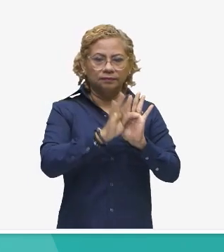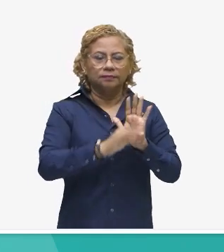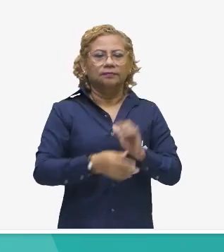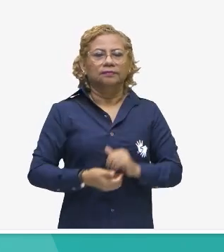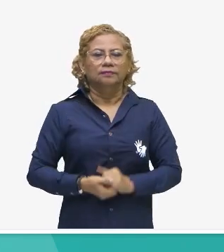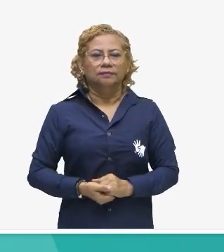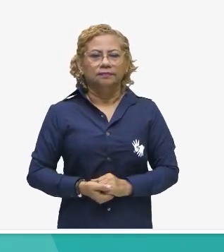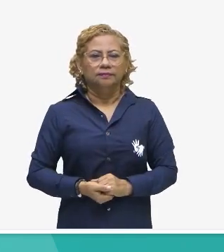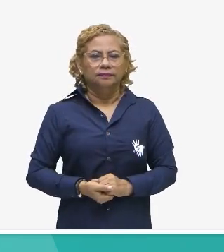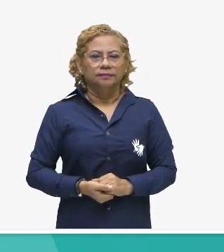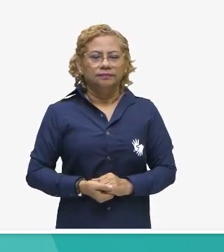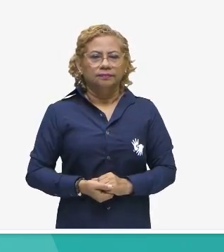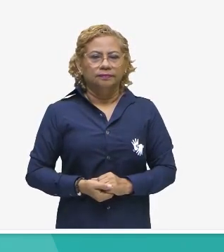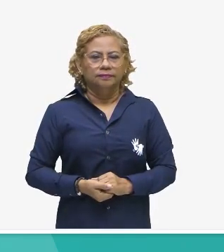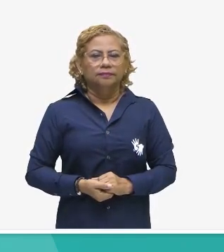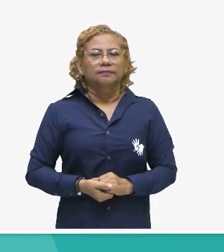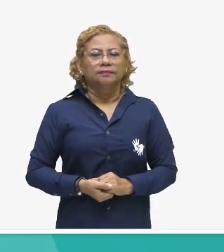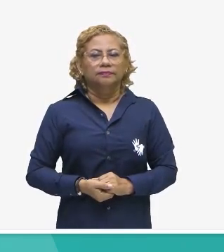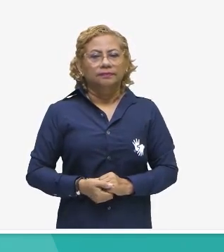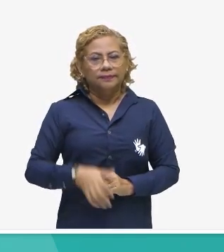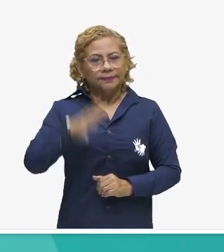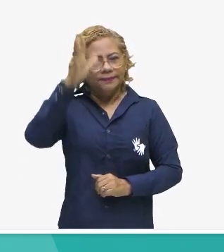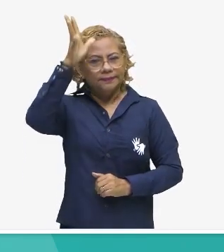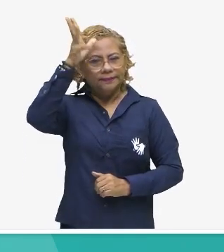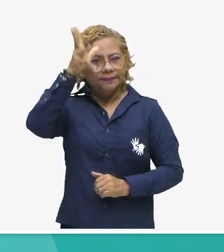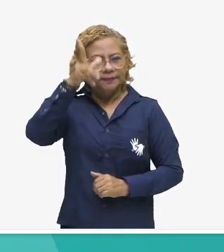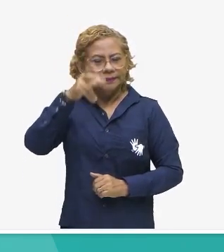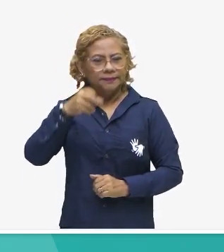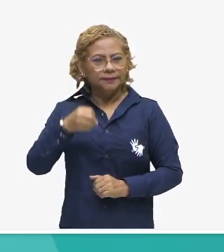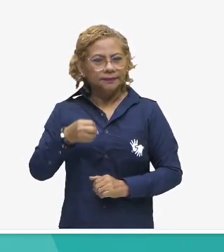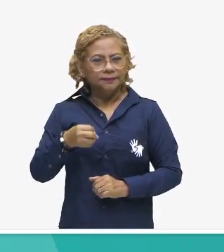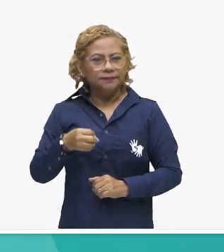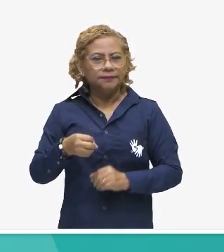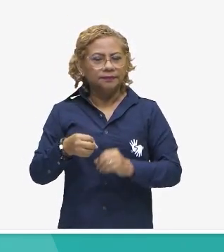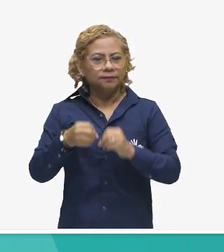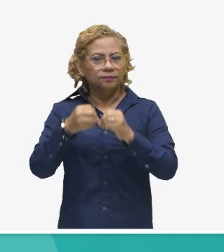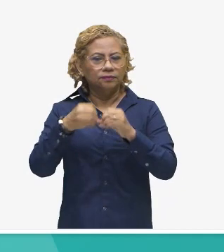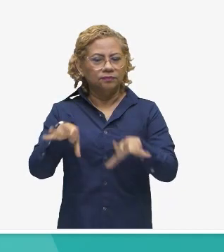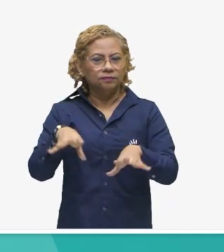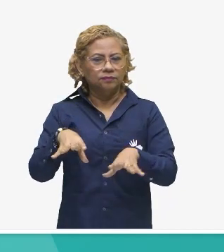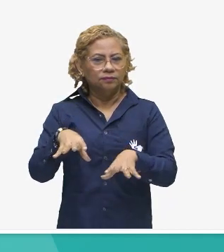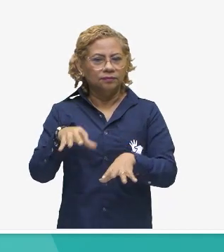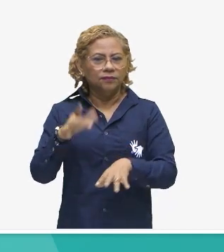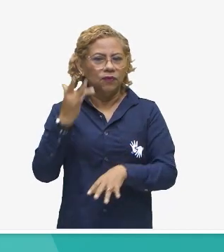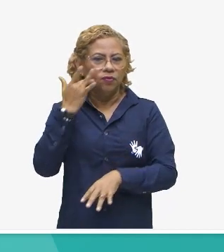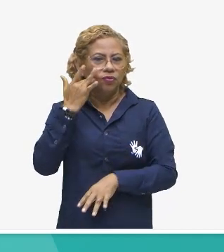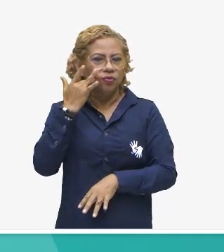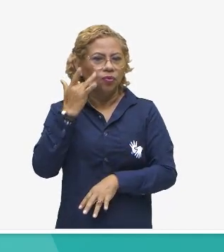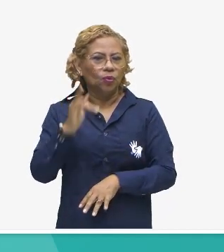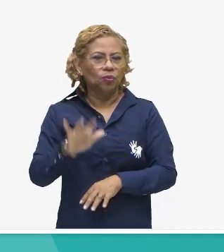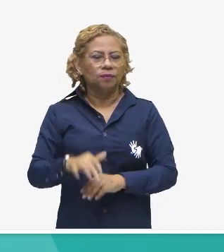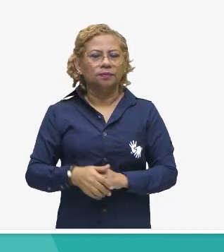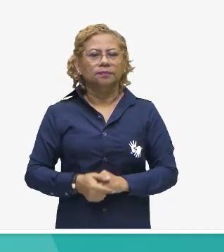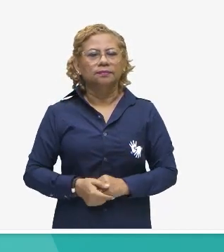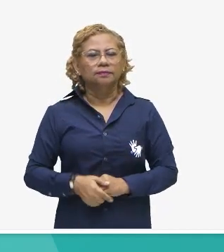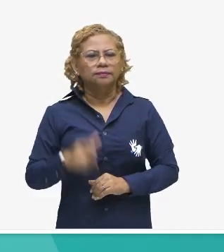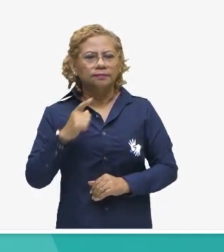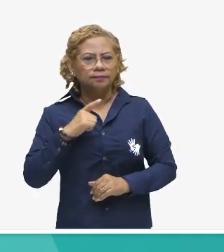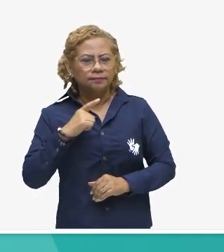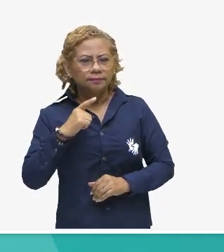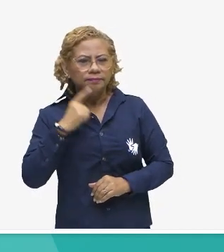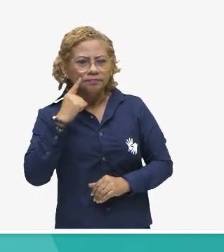que punha ovos de ouro. Também tem alguns verbos, né,